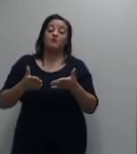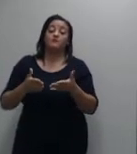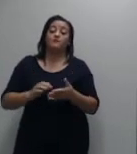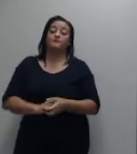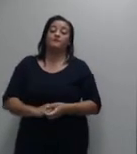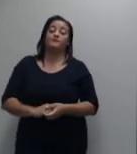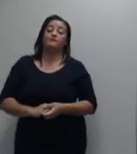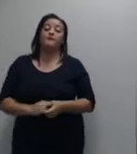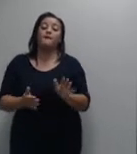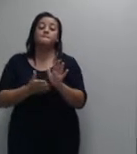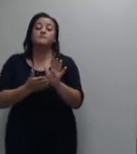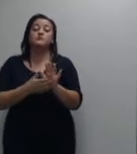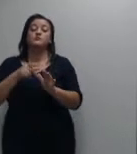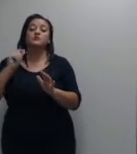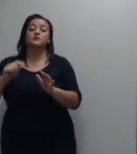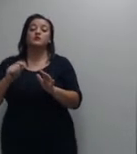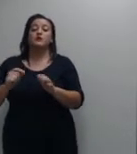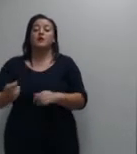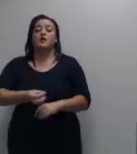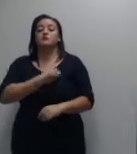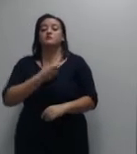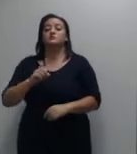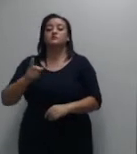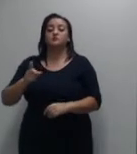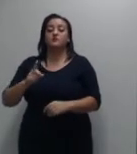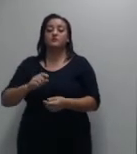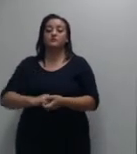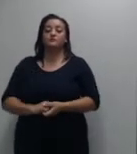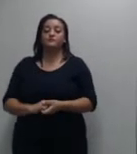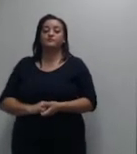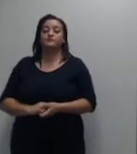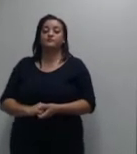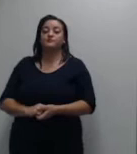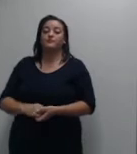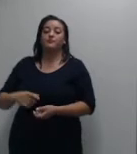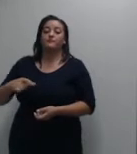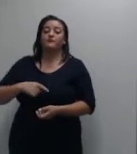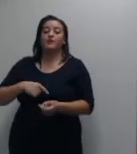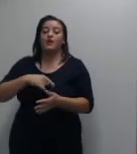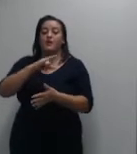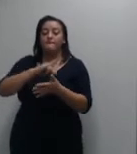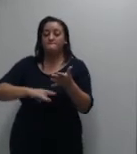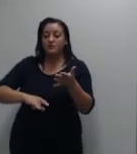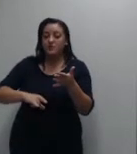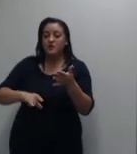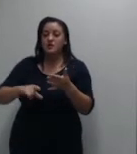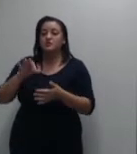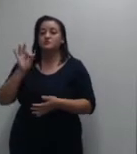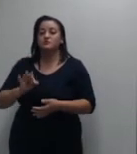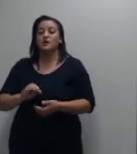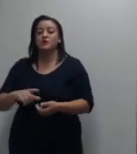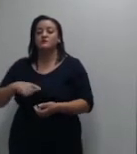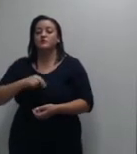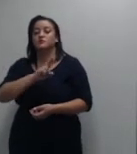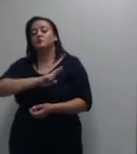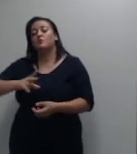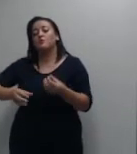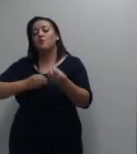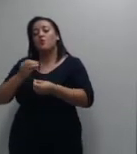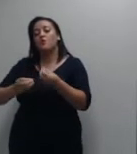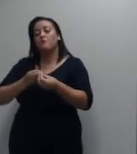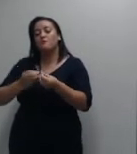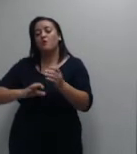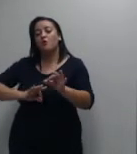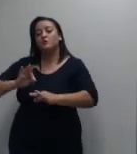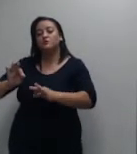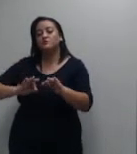testou a inexistência e portarias que o nomeasse como ordenador